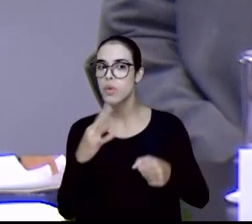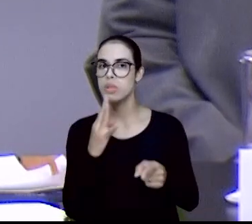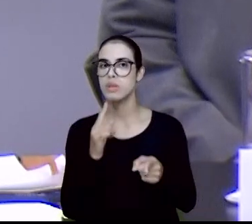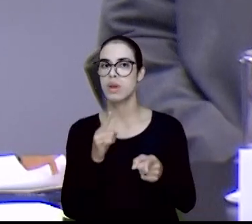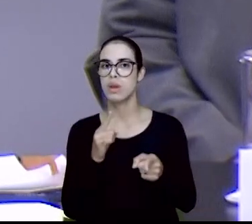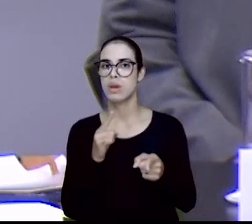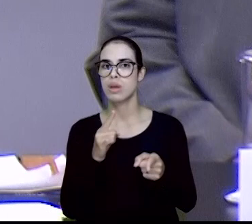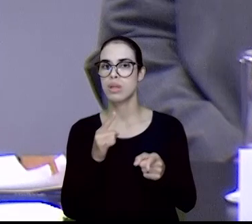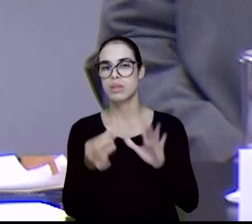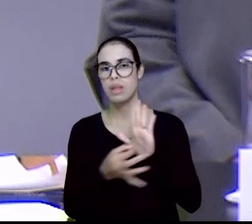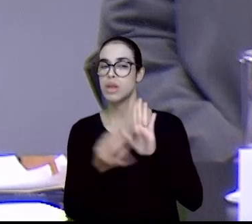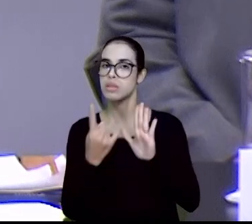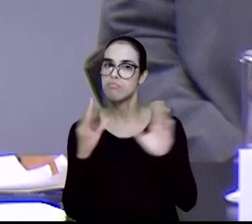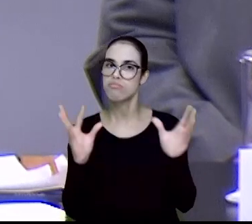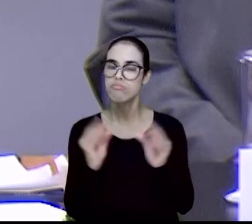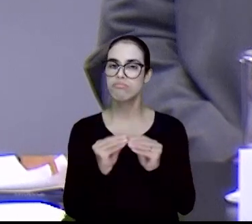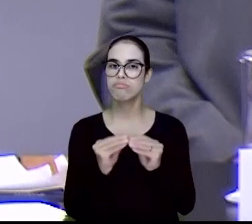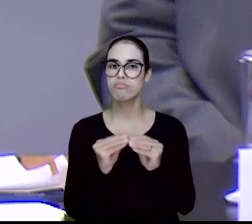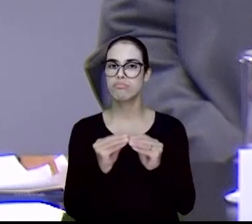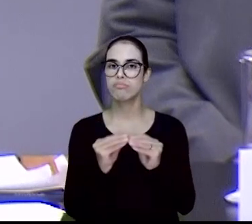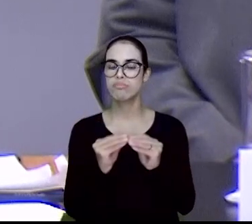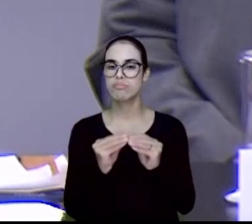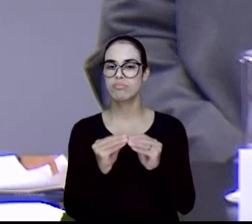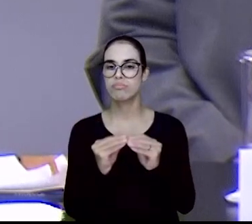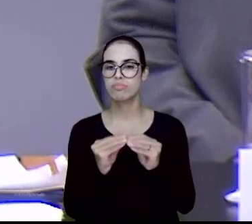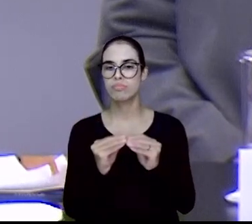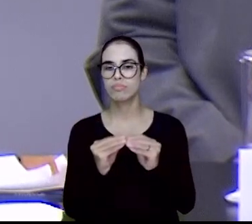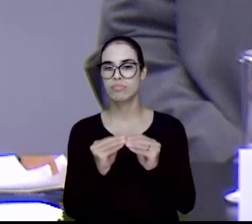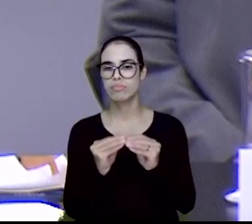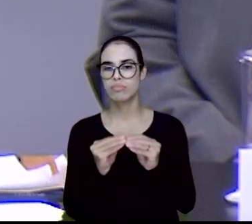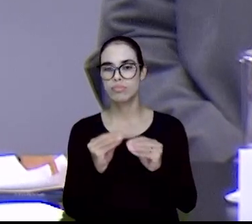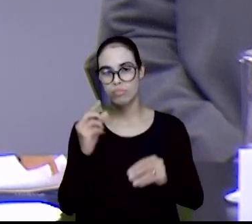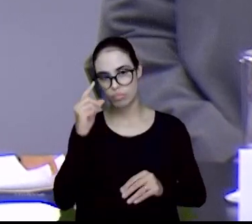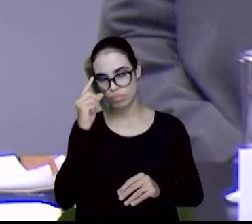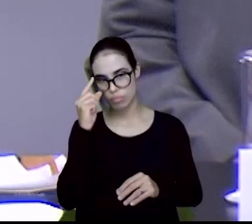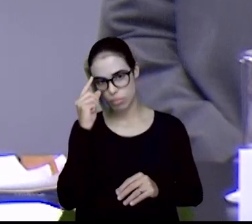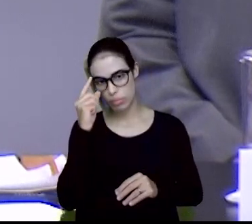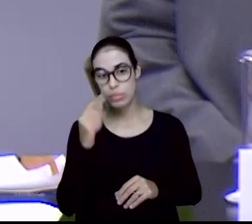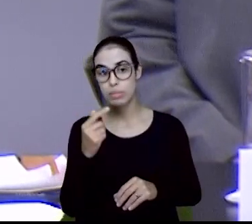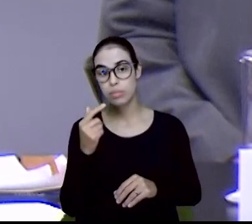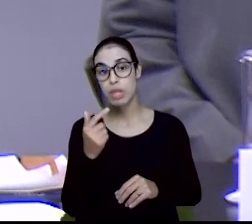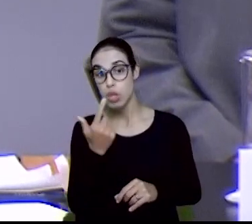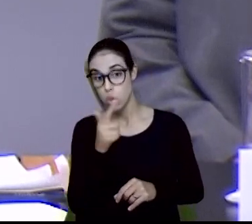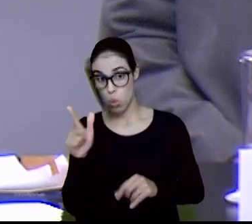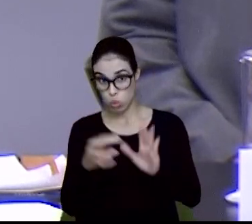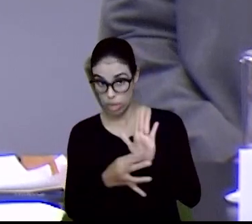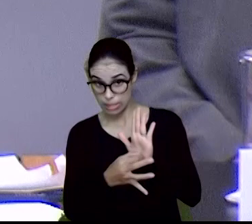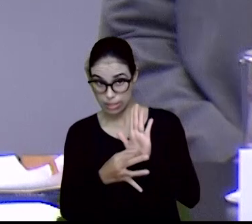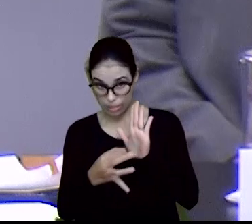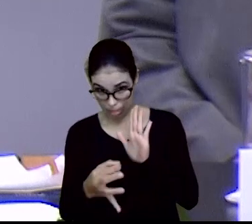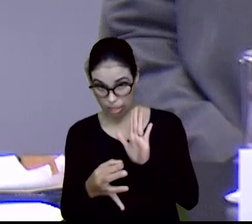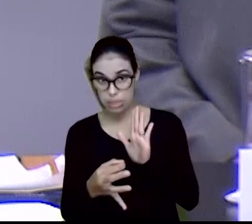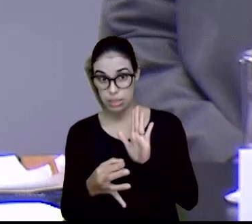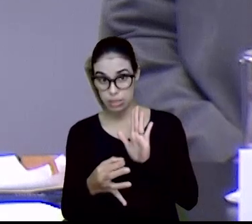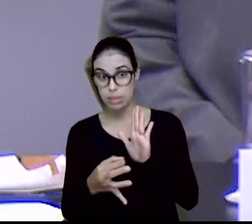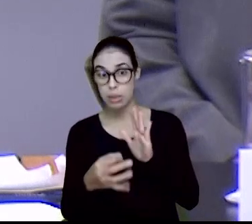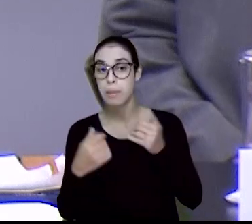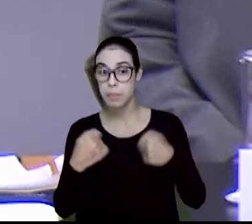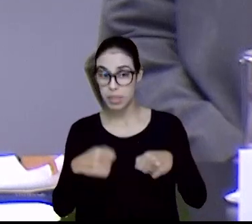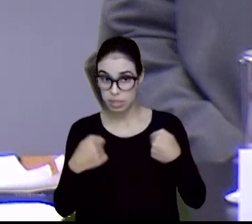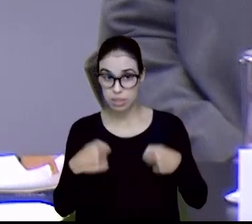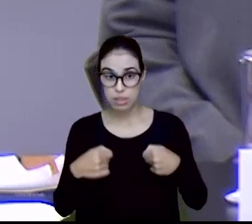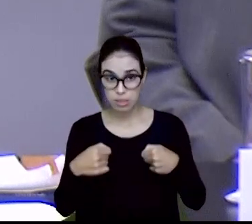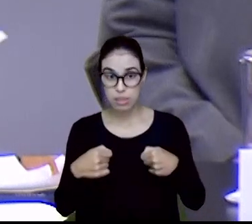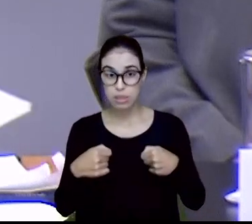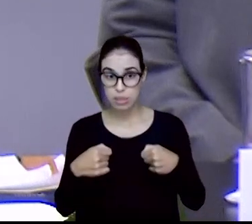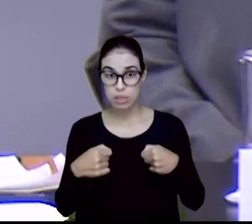tese. E, em segundo lugar, que esta tese seja precisa para que todo mundo